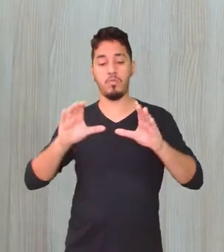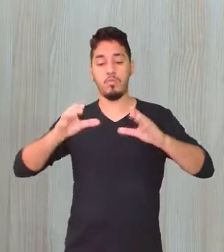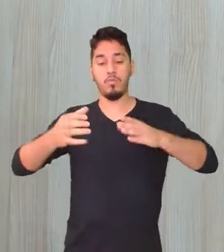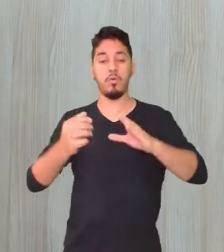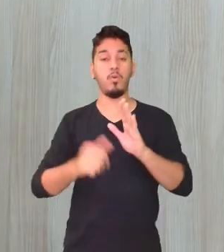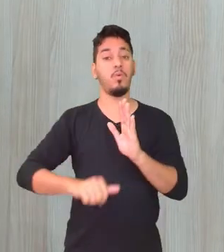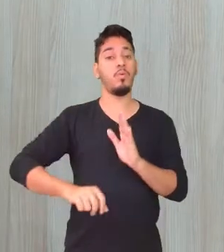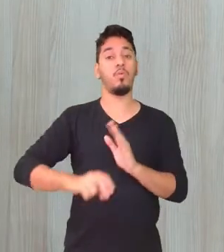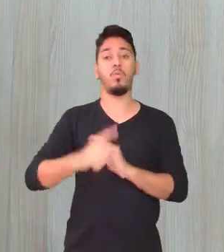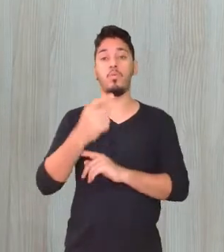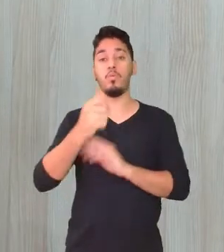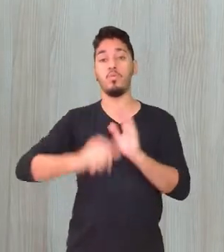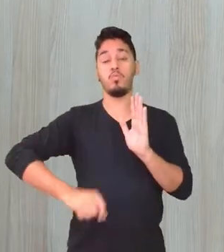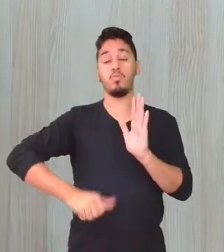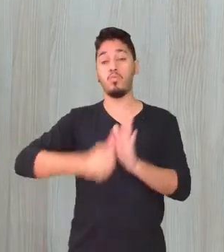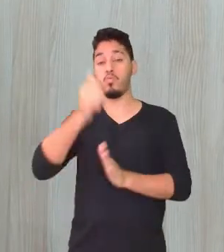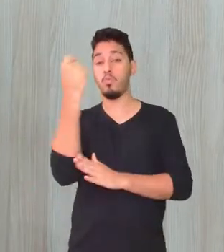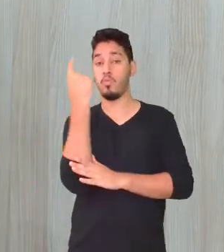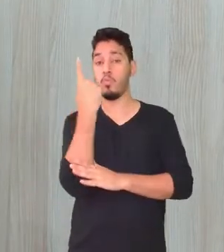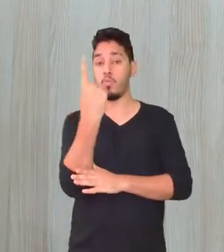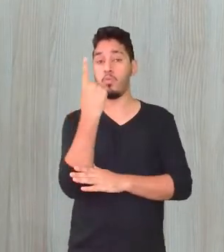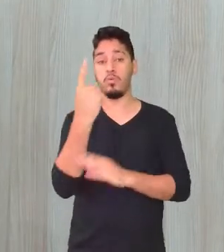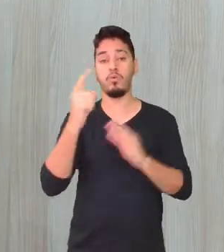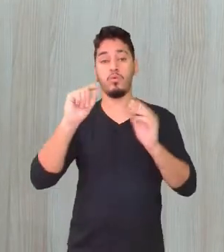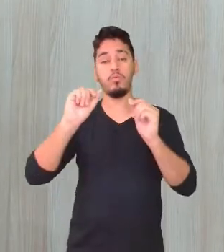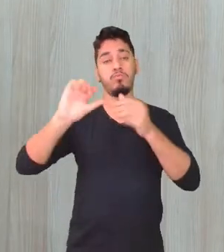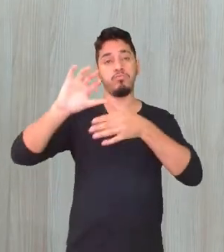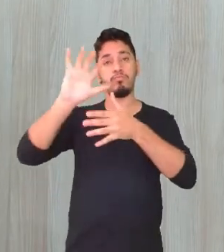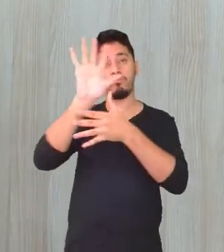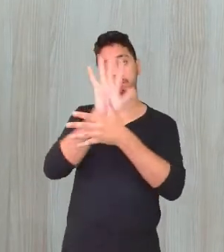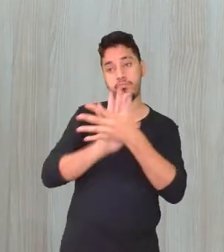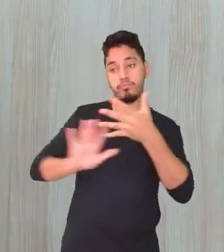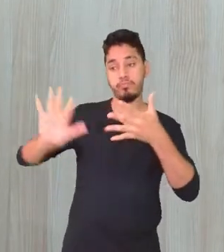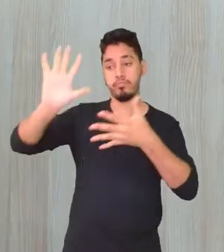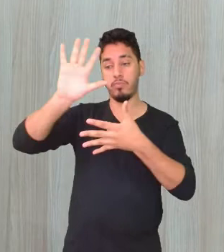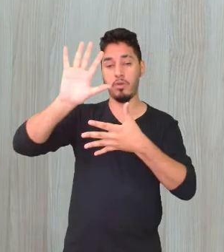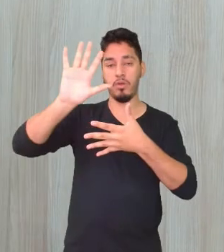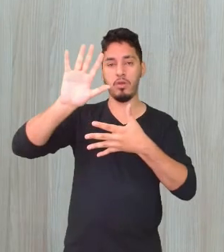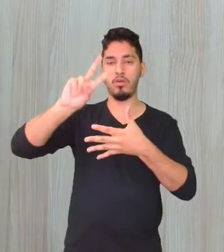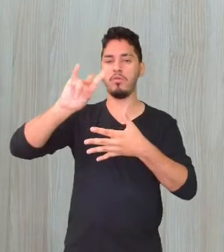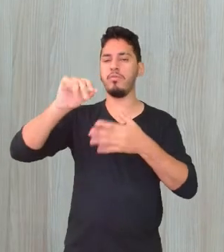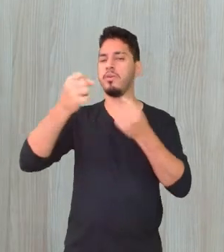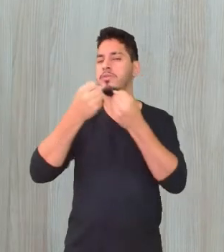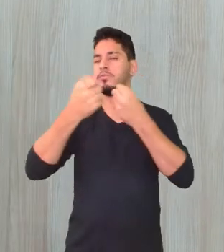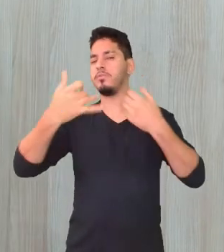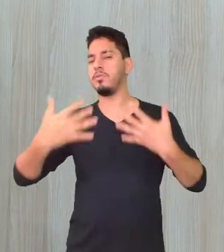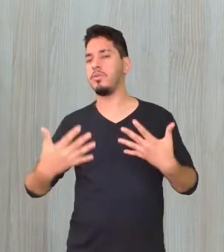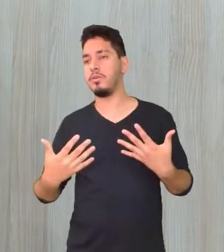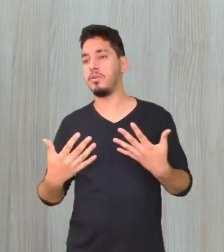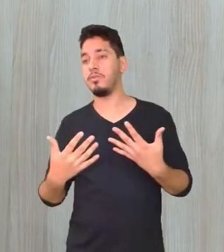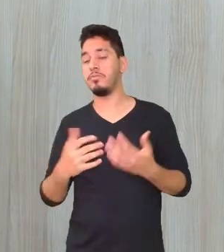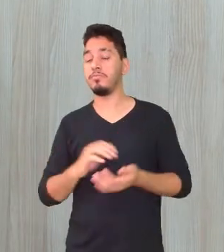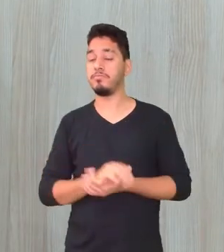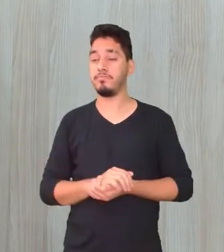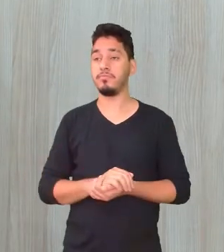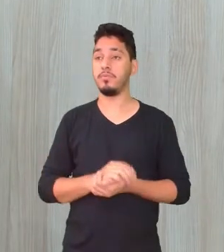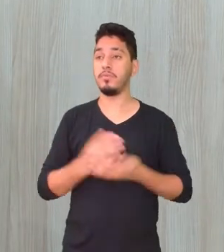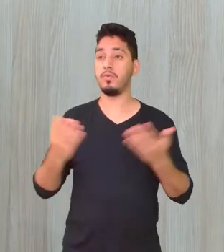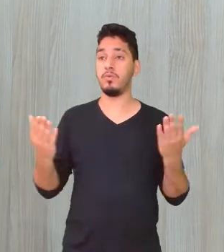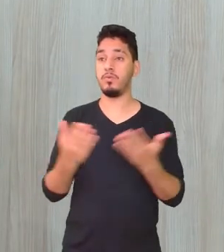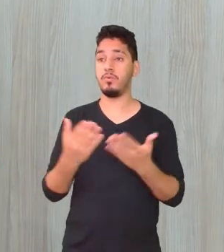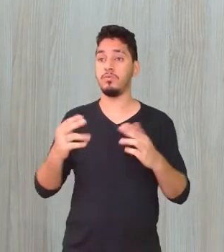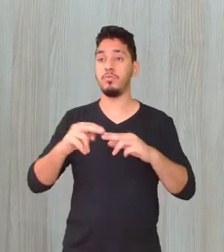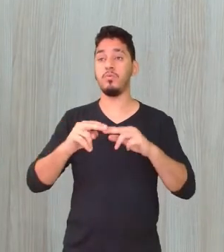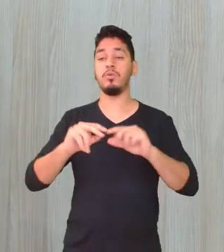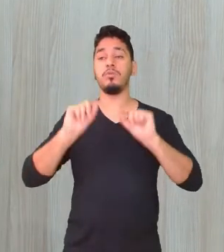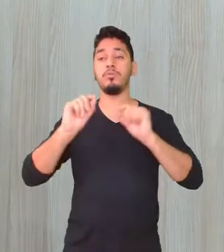único megacontinente, aquela coisa toda. Aí justamente, o que é que vai explicar? A gente tem uma distribuição dessa atualmente hoje,